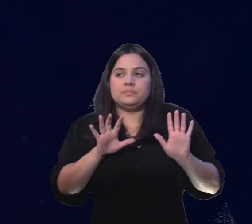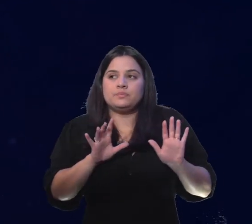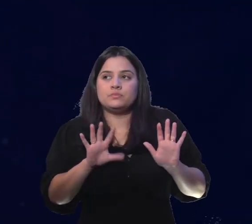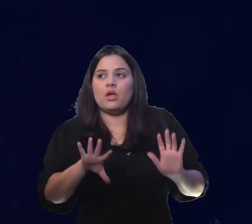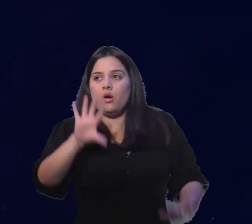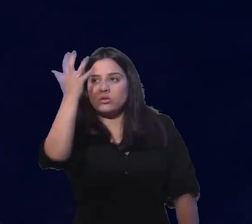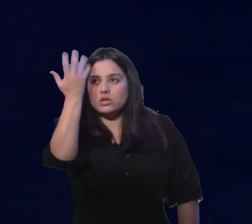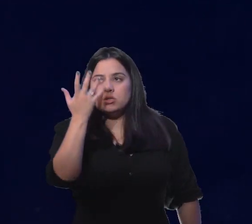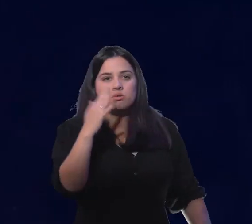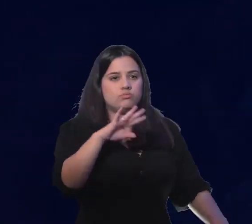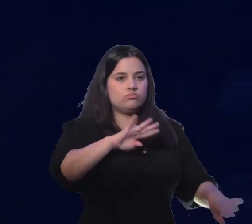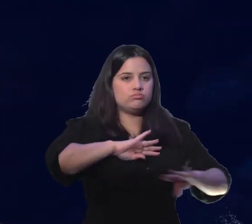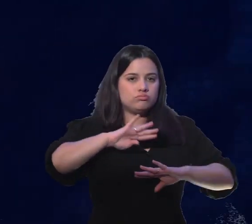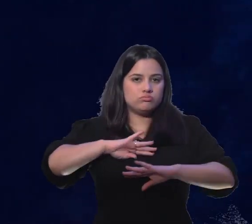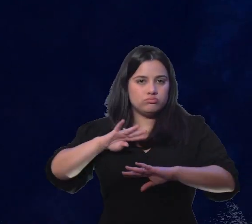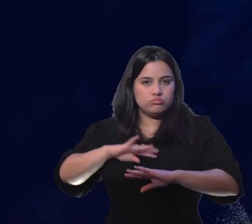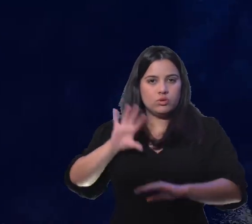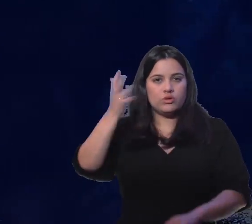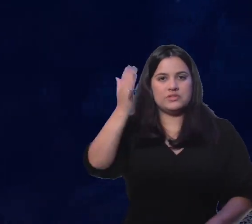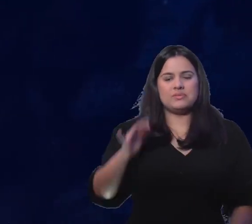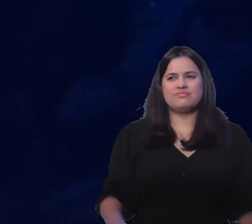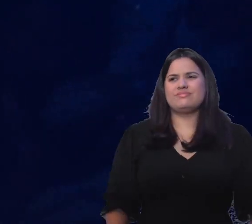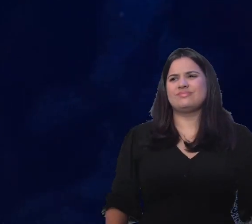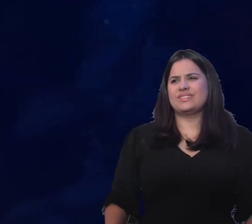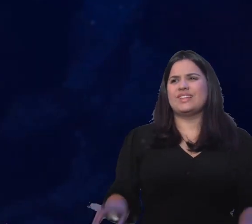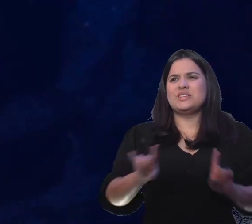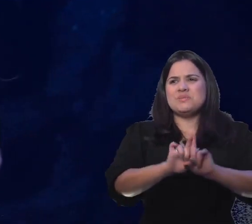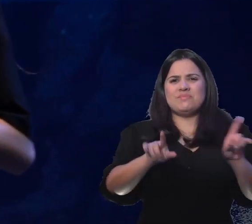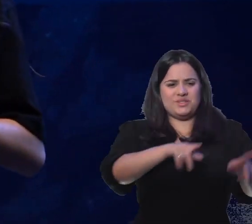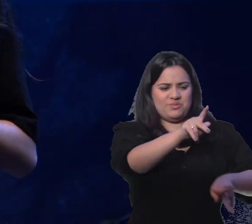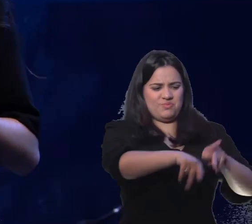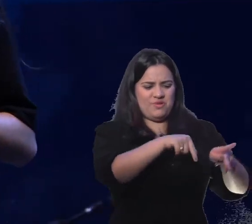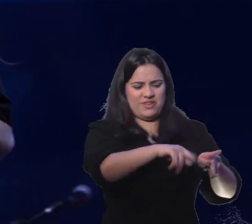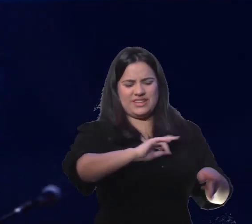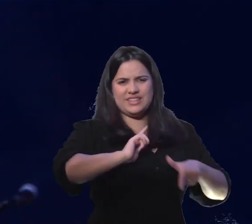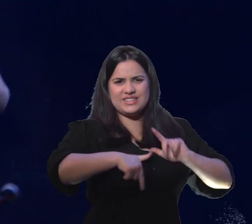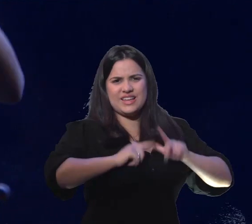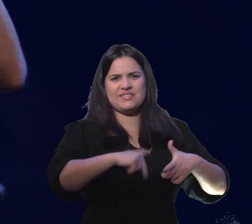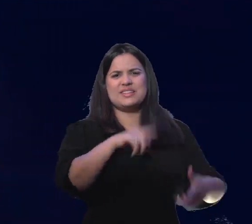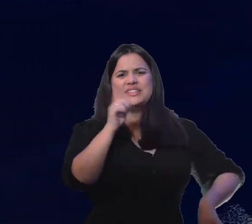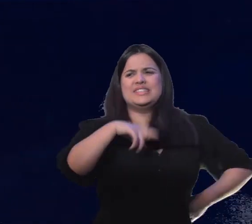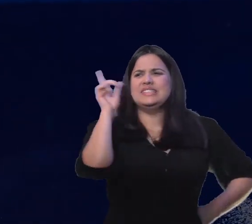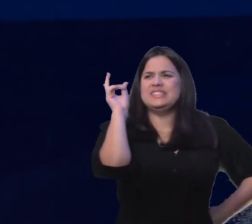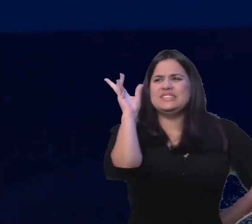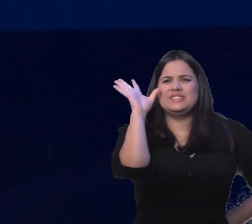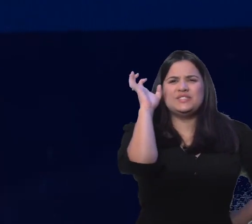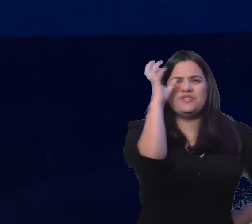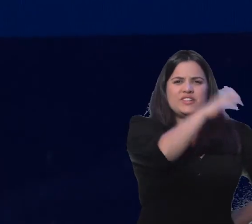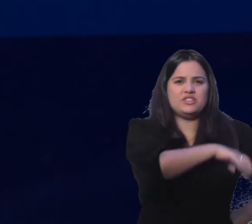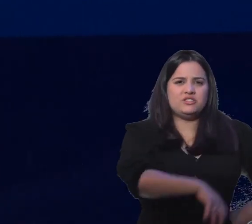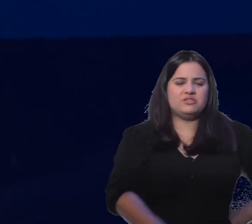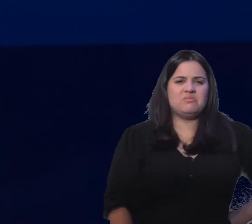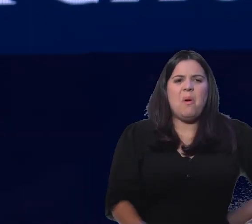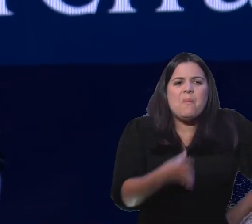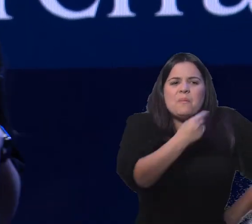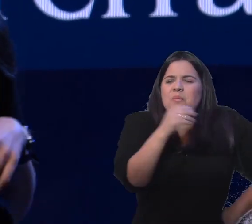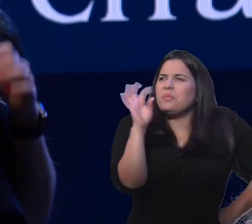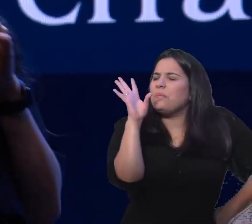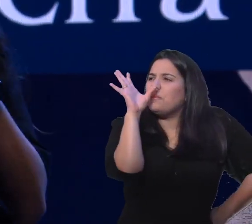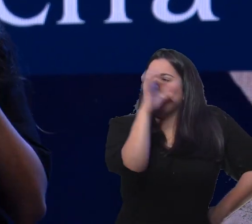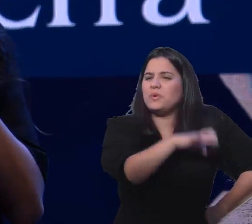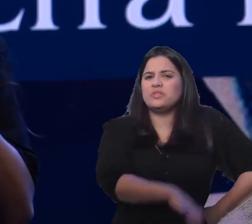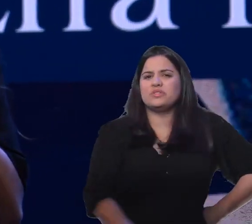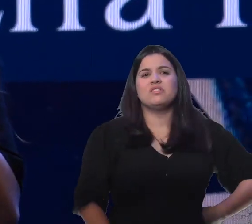Só que o povo de Israel tinha um negócio que eles eram meio complicados, assim, né? Então, eles viram todas essas coisas sobrenaturais que